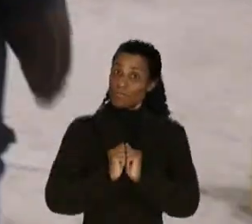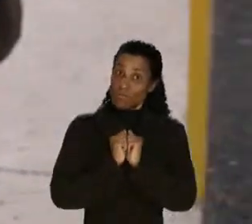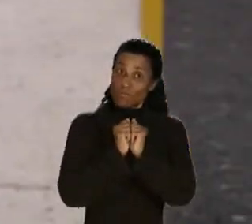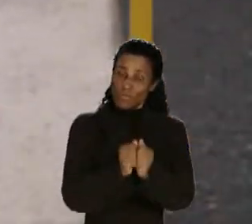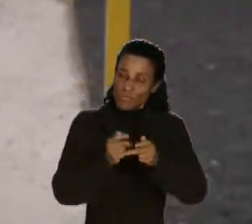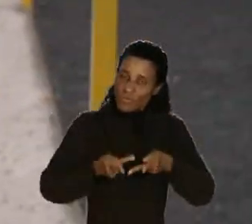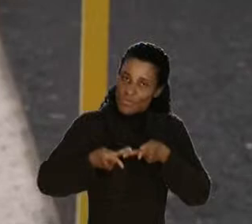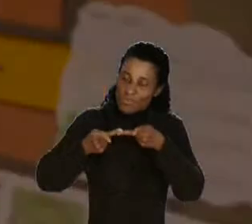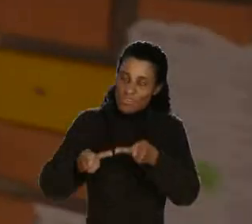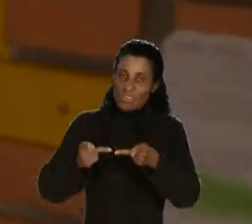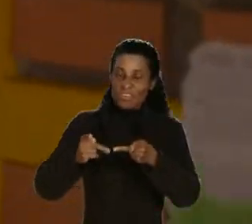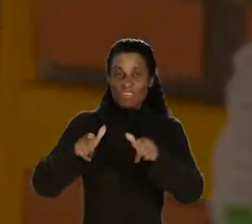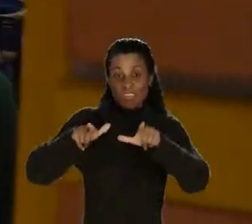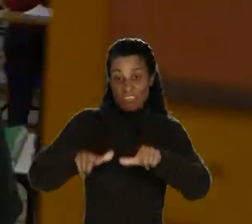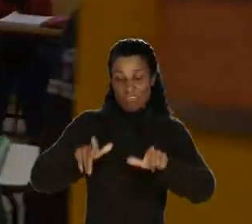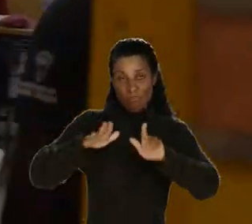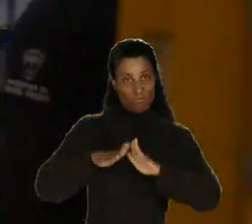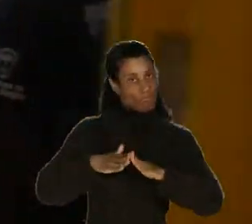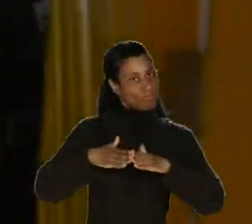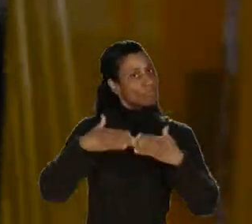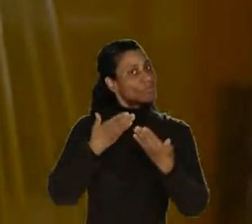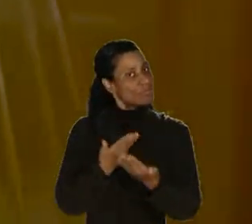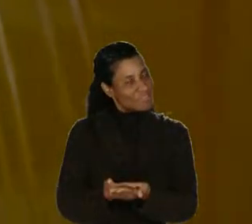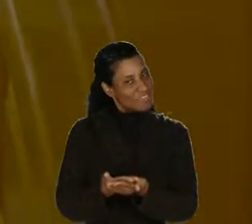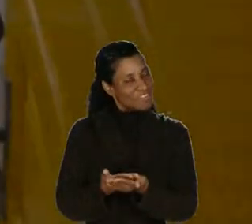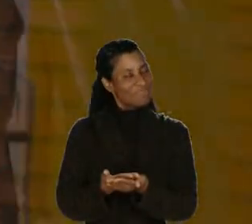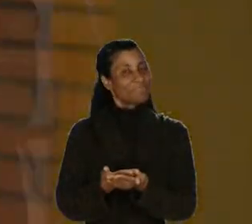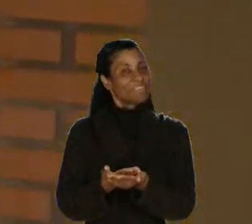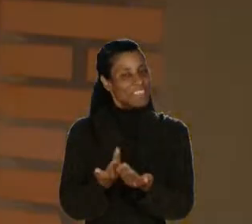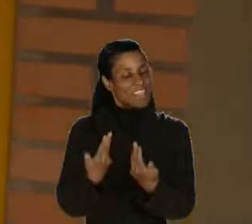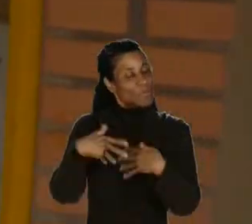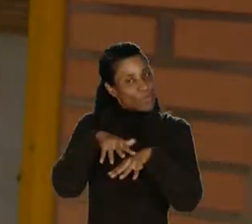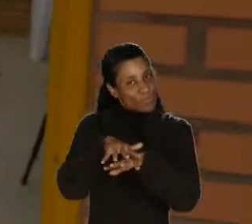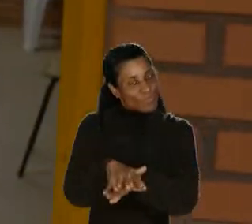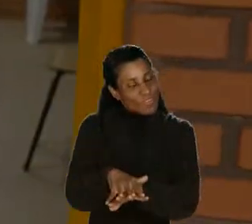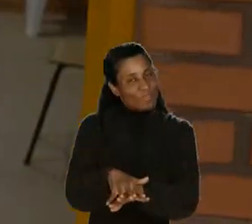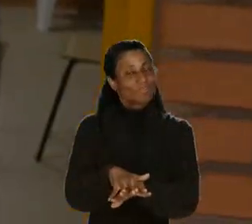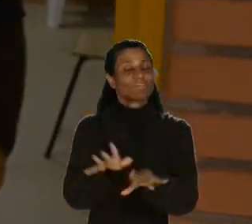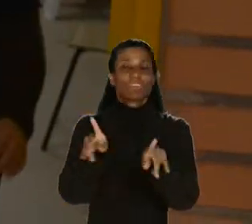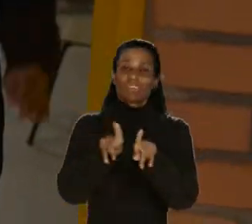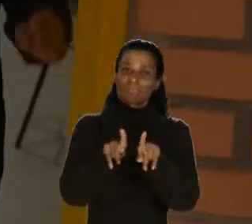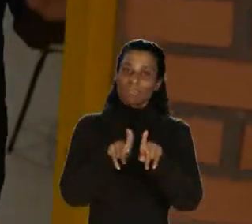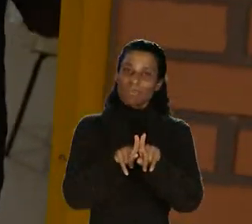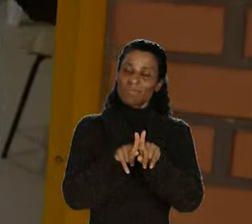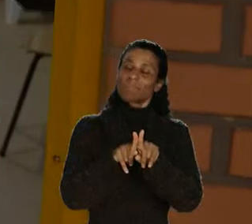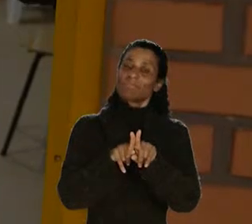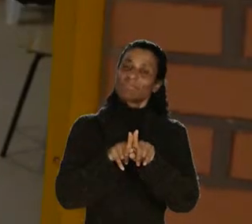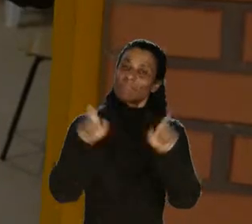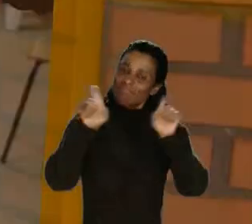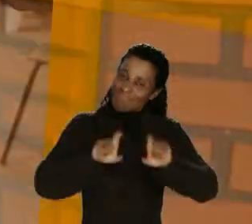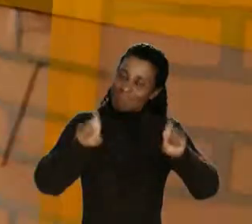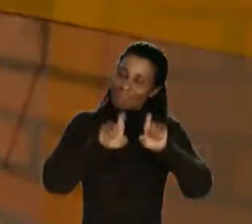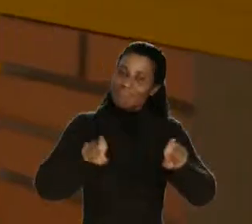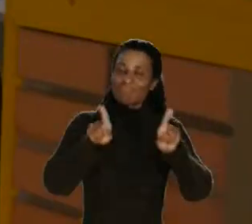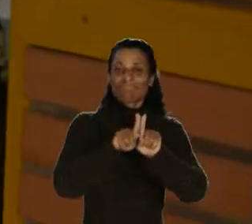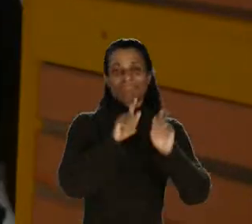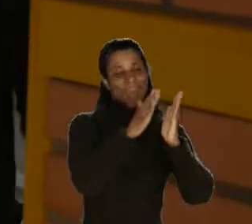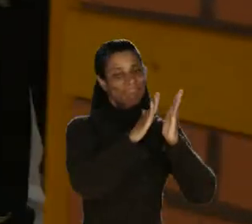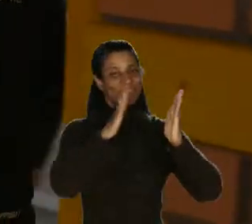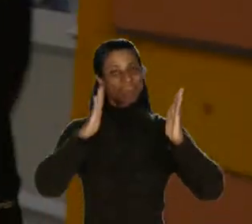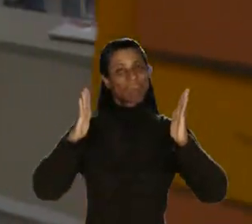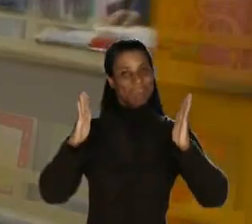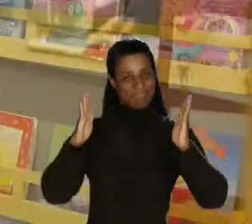E com ele, fomos às salas de inclusão, de informática e até